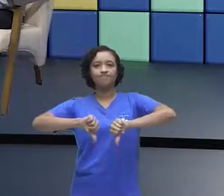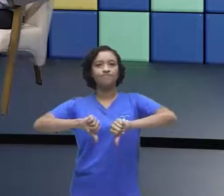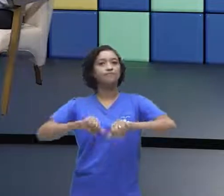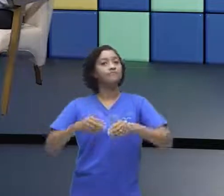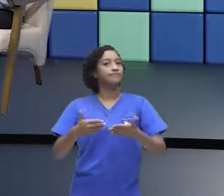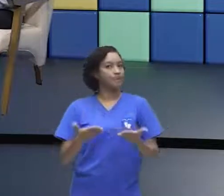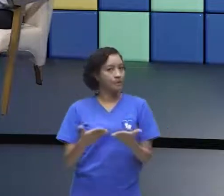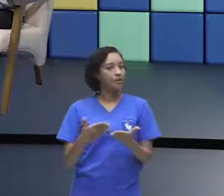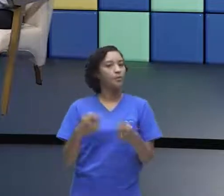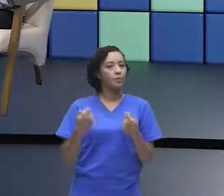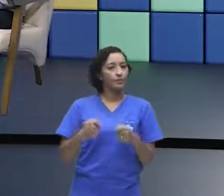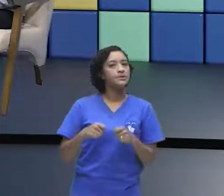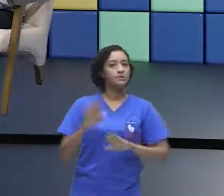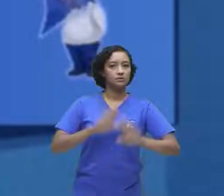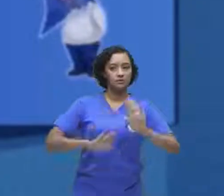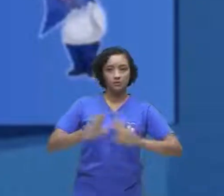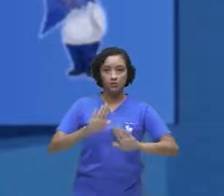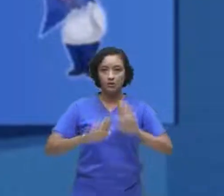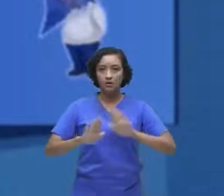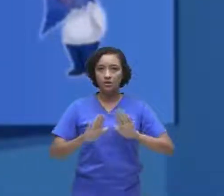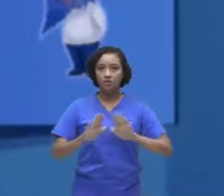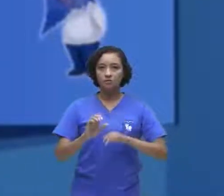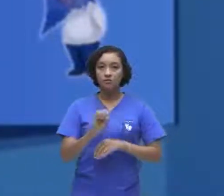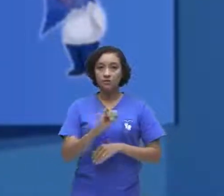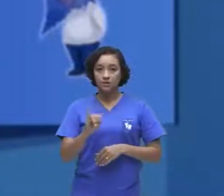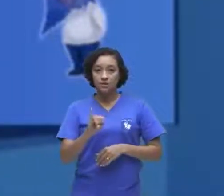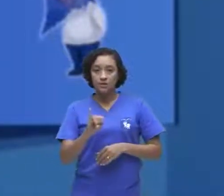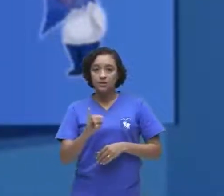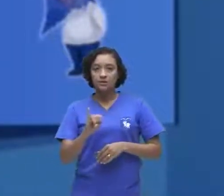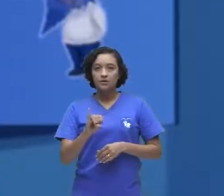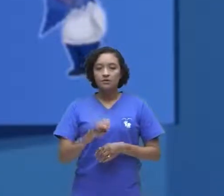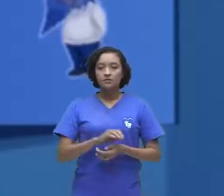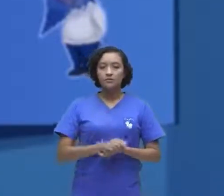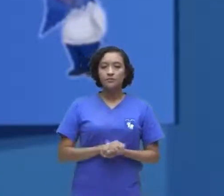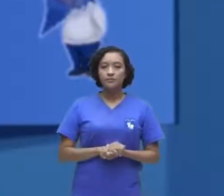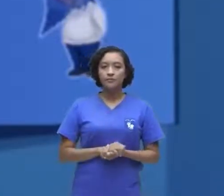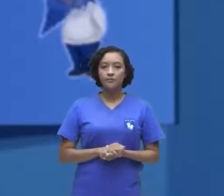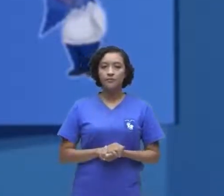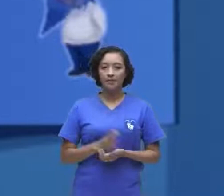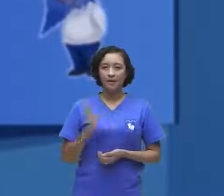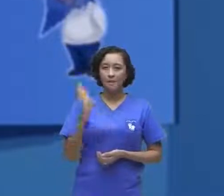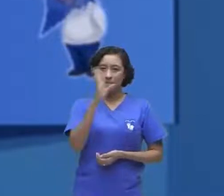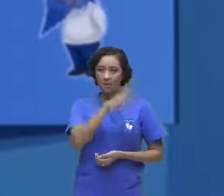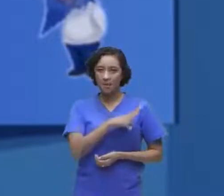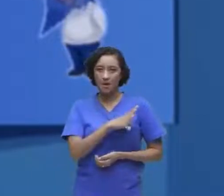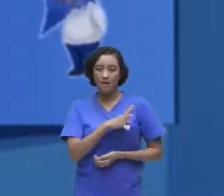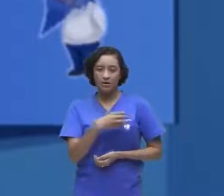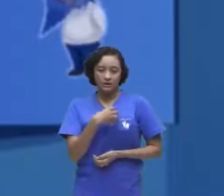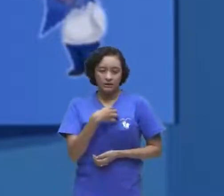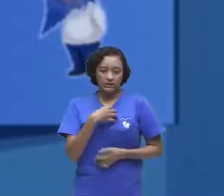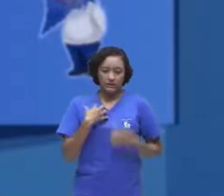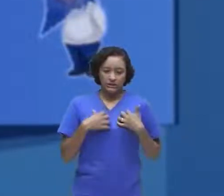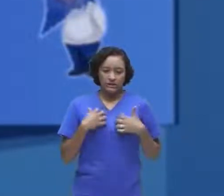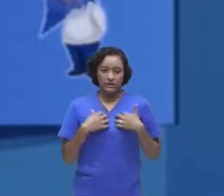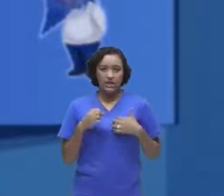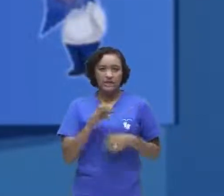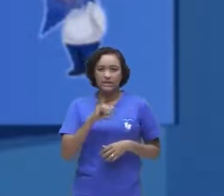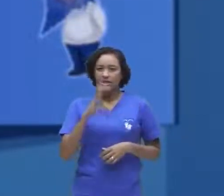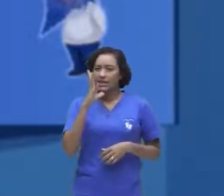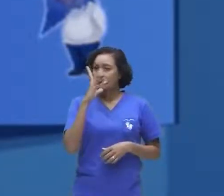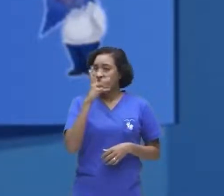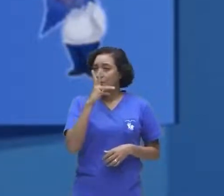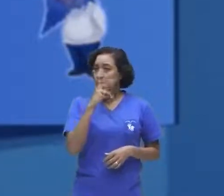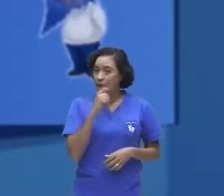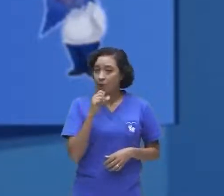que observar se isso está fazendo, né, muito mal e se isso está sendo algo duradouro. Se for